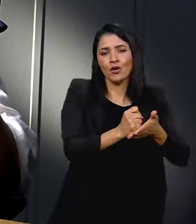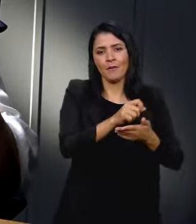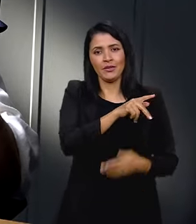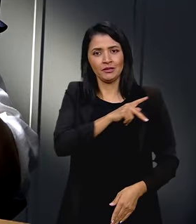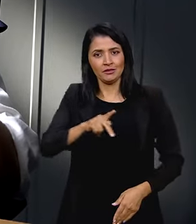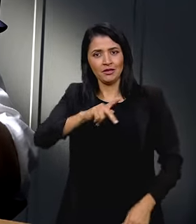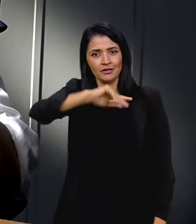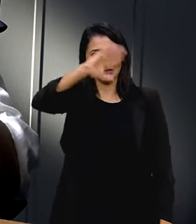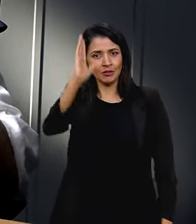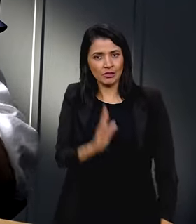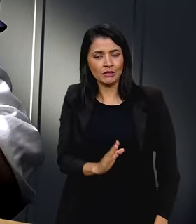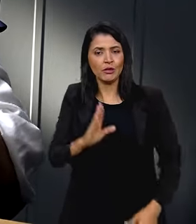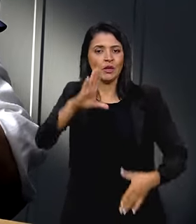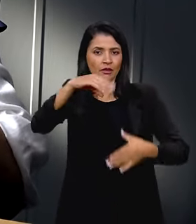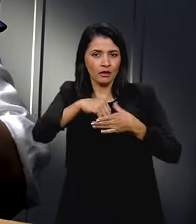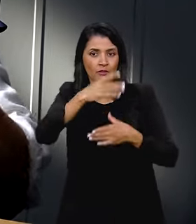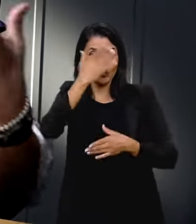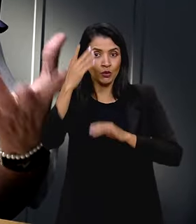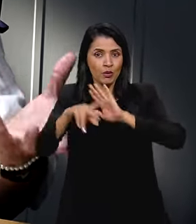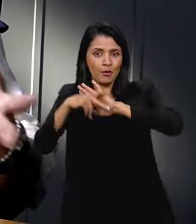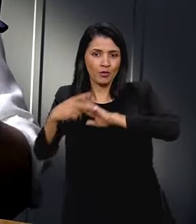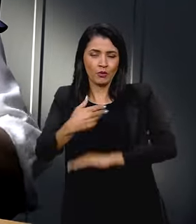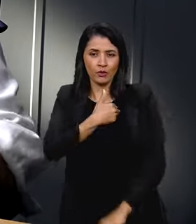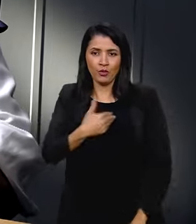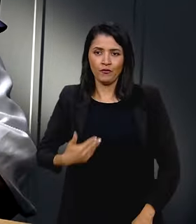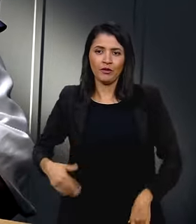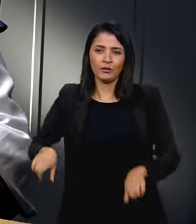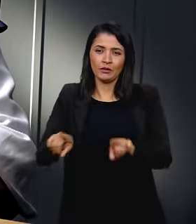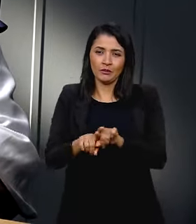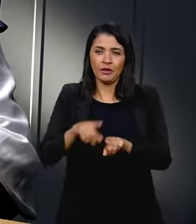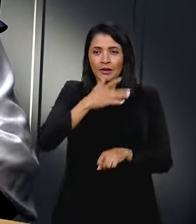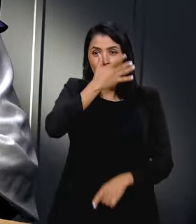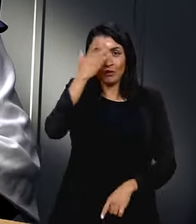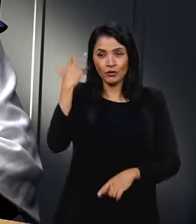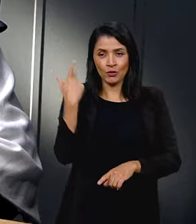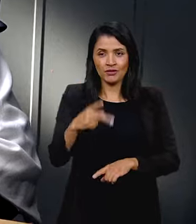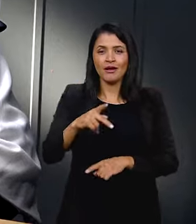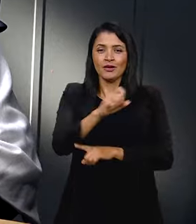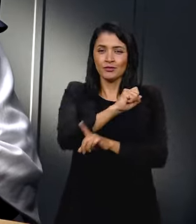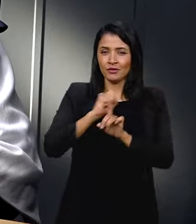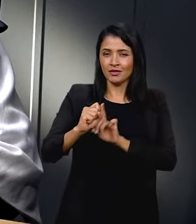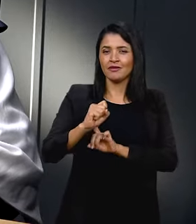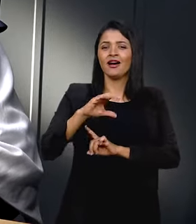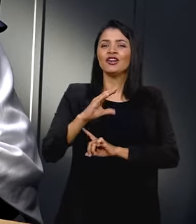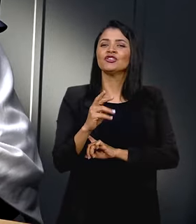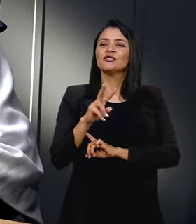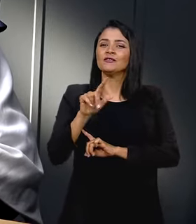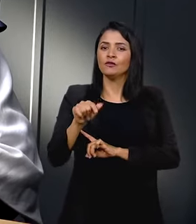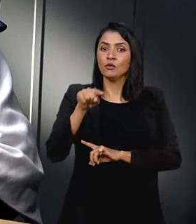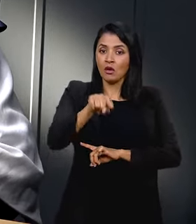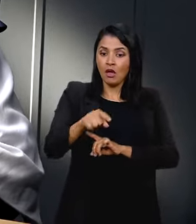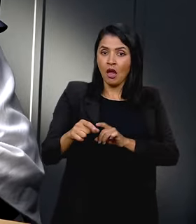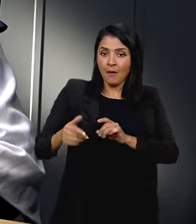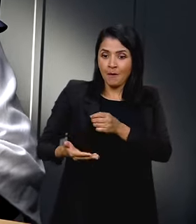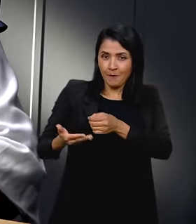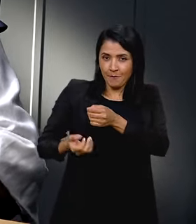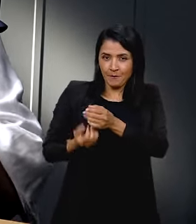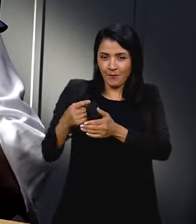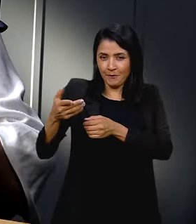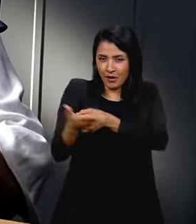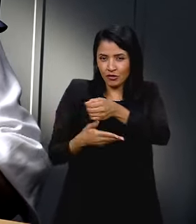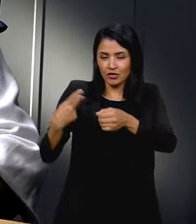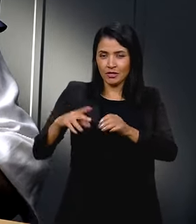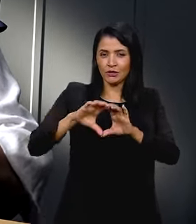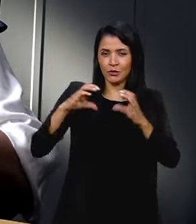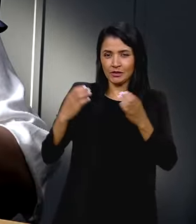república ele é composto aí por pessoas do governo pessoas da sociedade civil e foi a partir desse conselho que programas